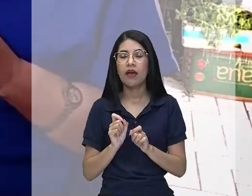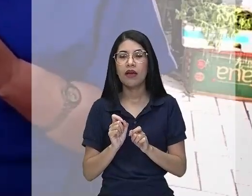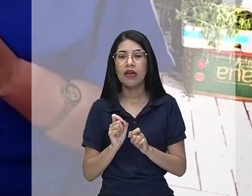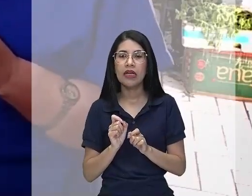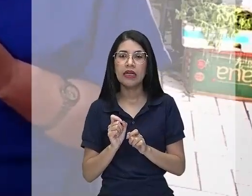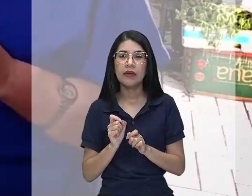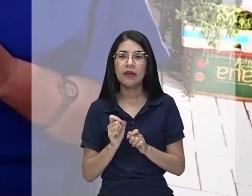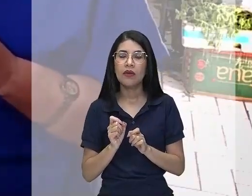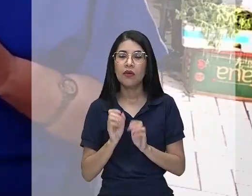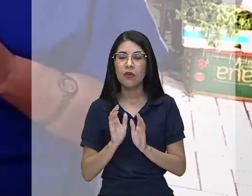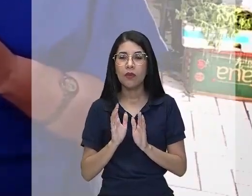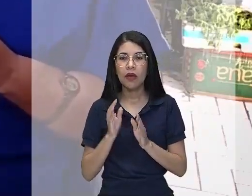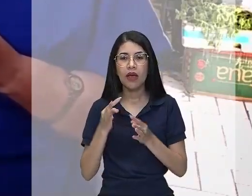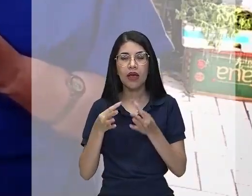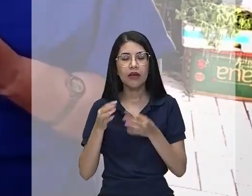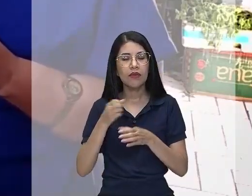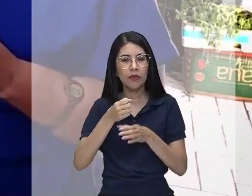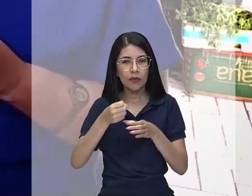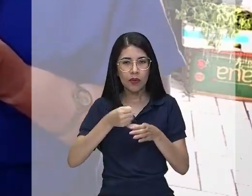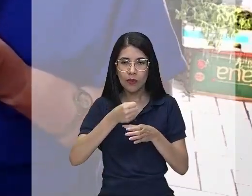para fins culinários.